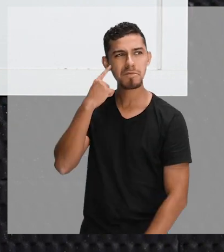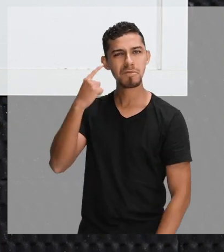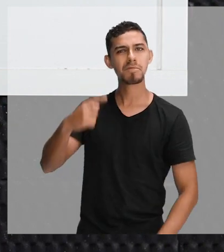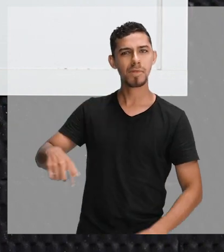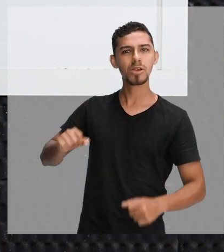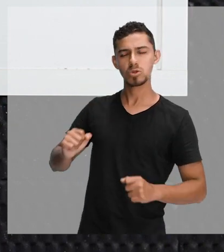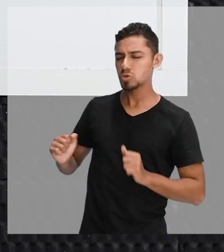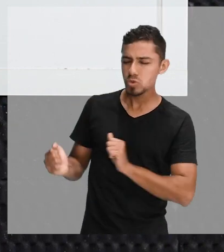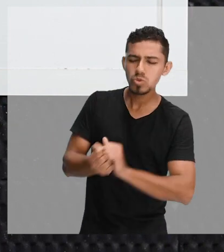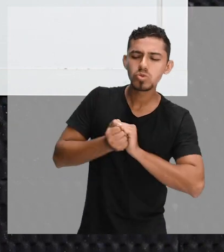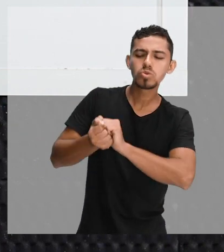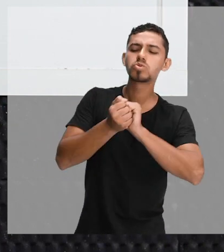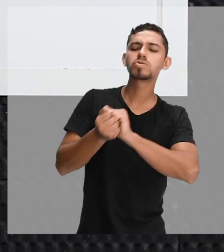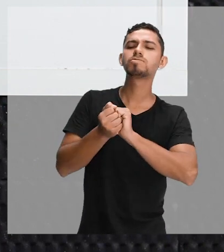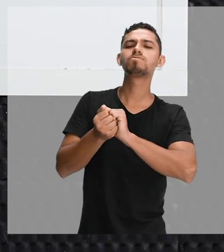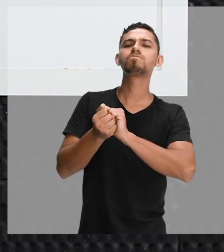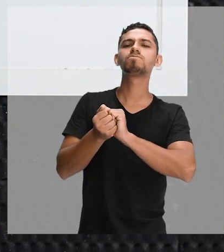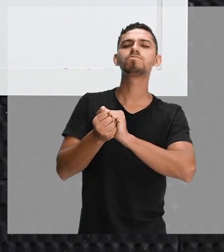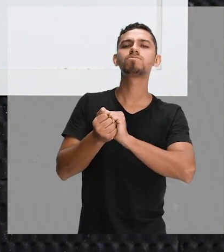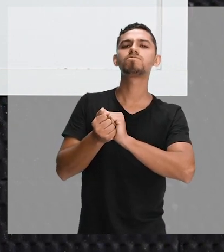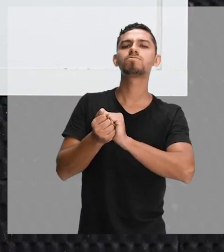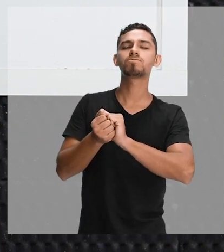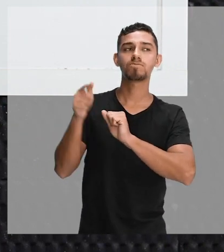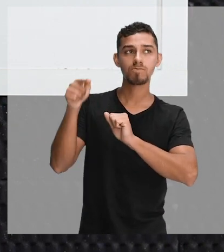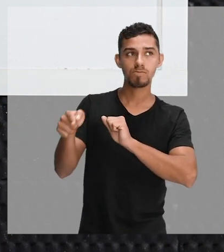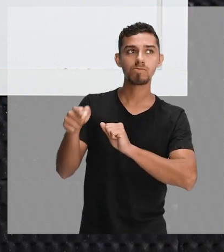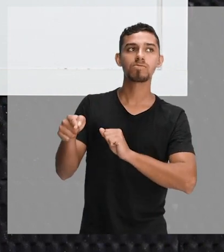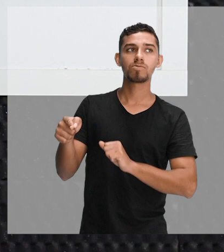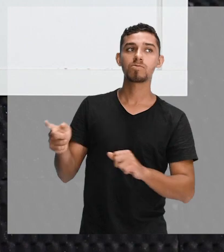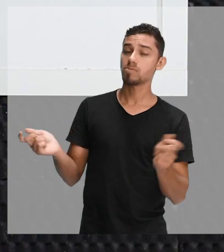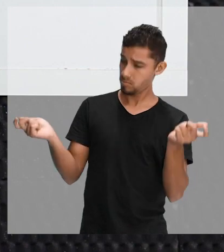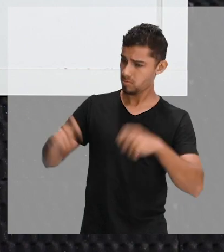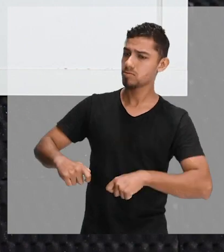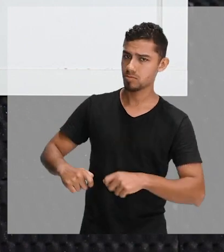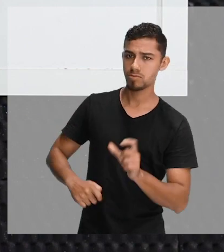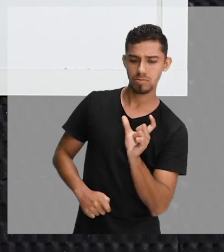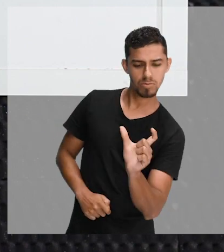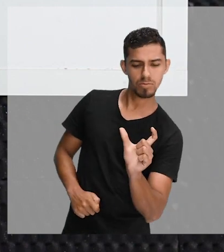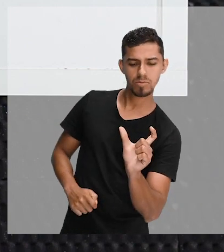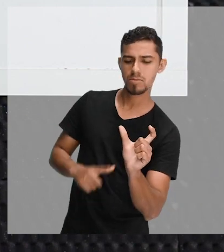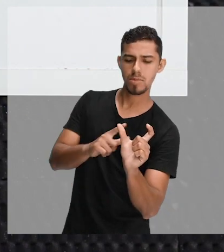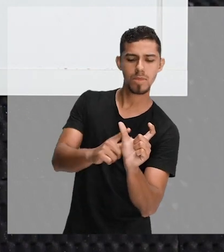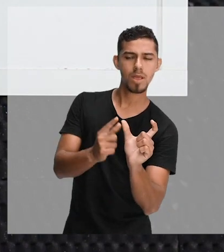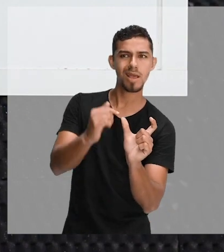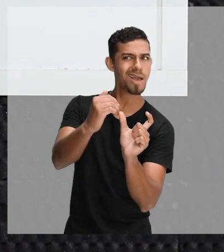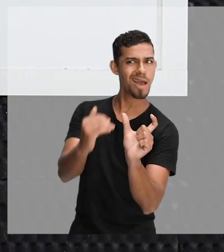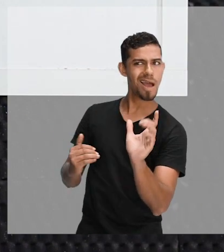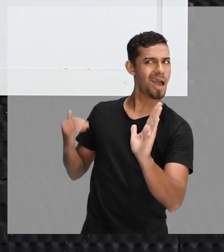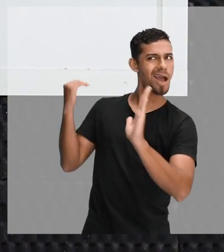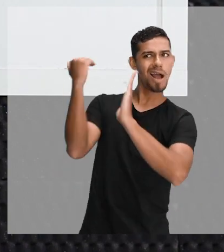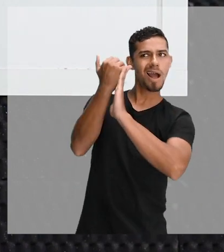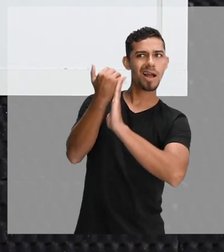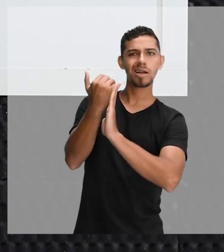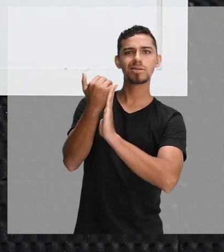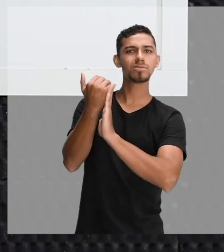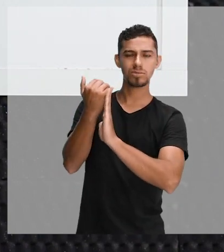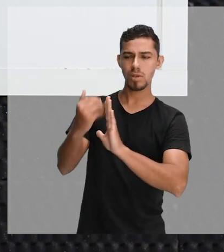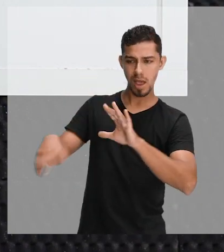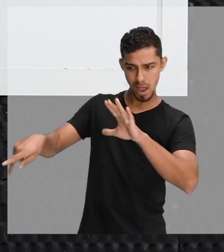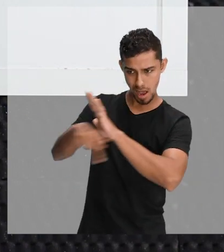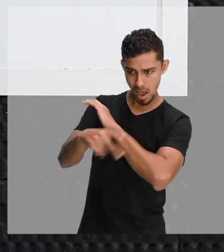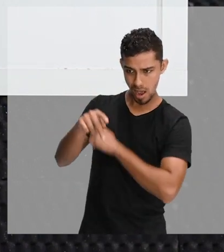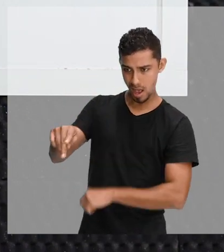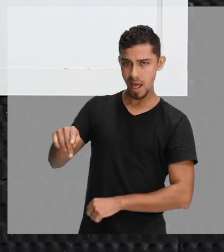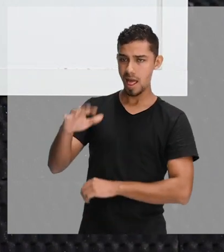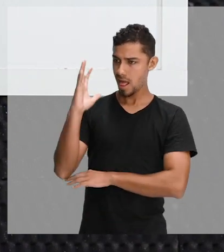pés, junto, no chão, é que precisa ser feliz, não mais no além. É nesta natureza que